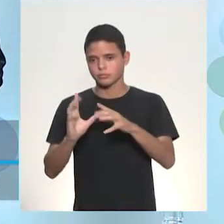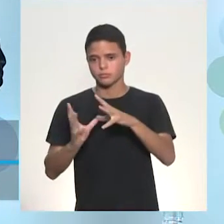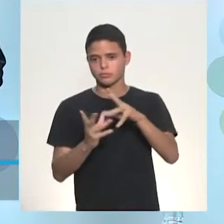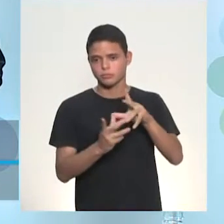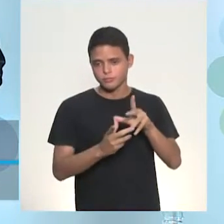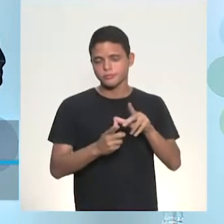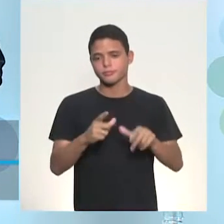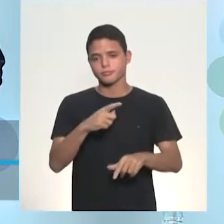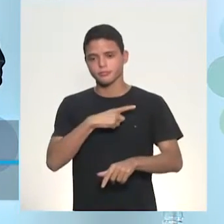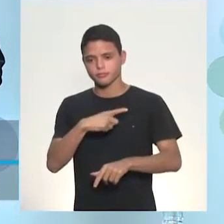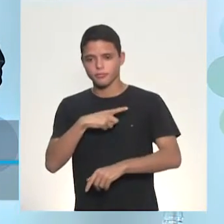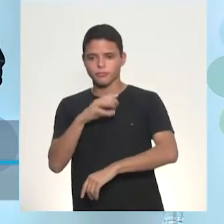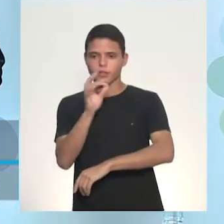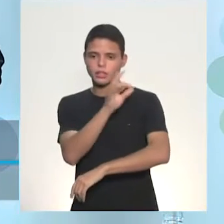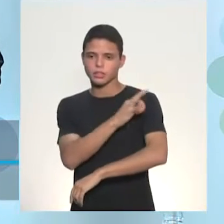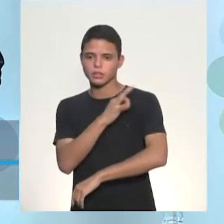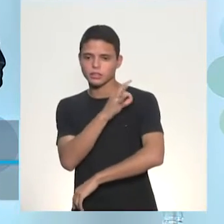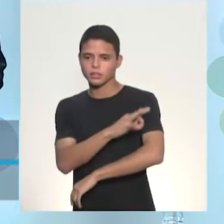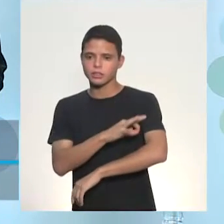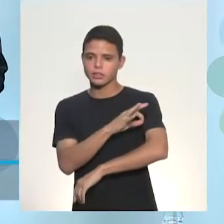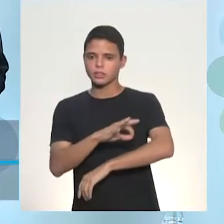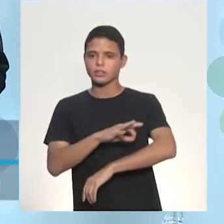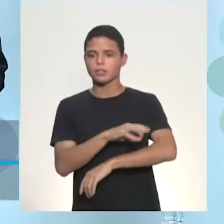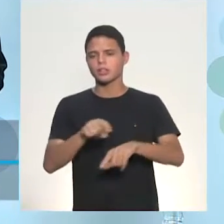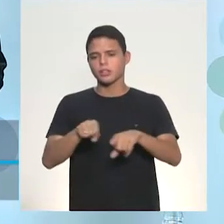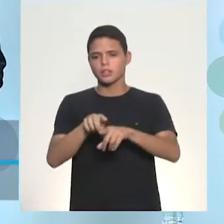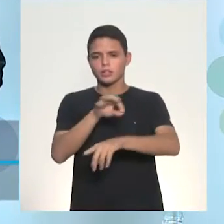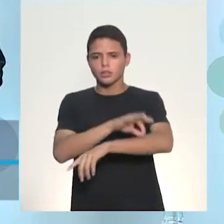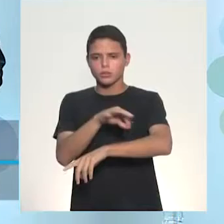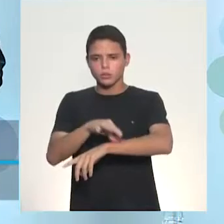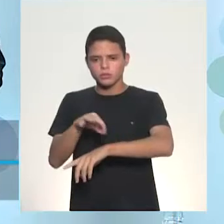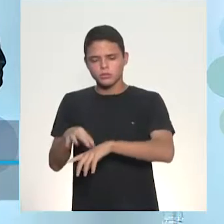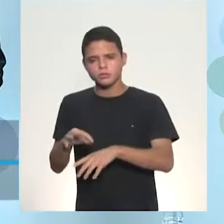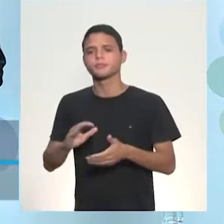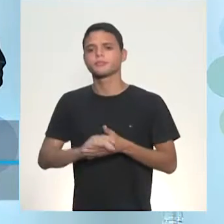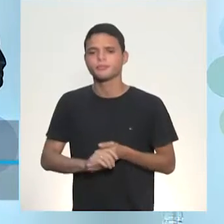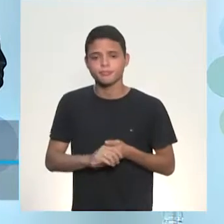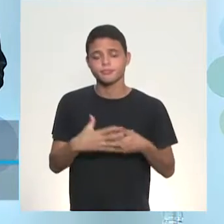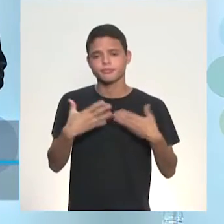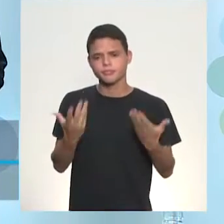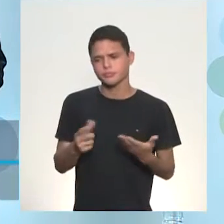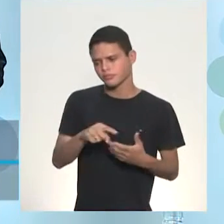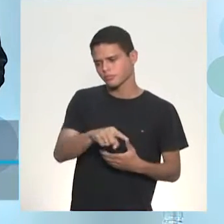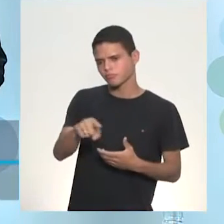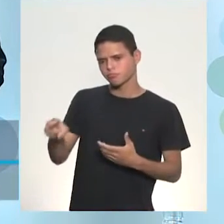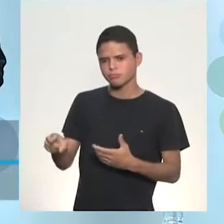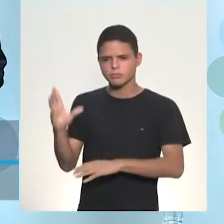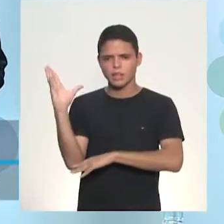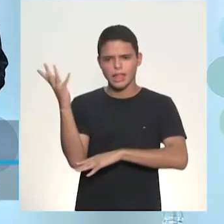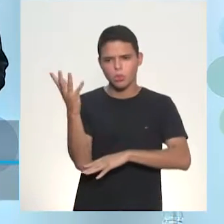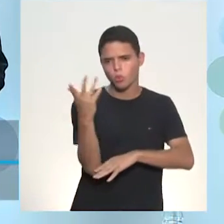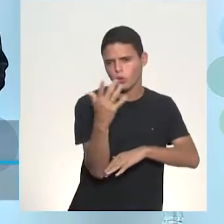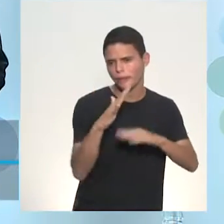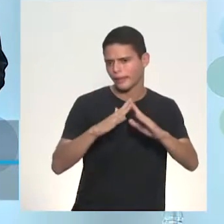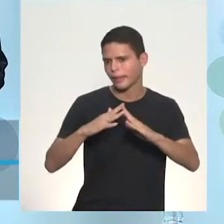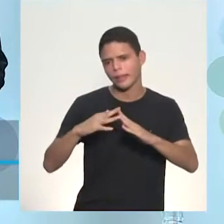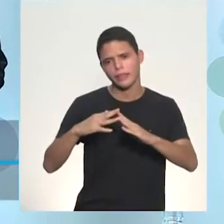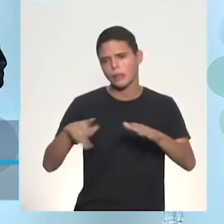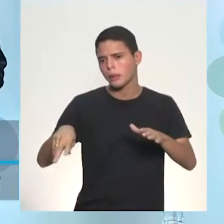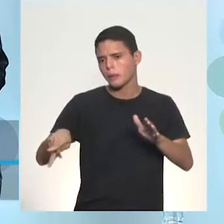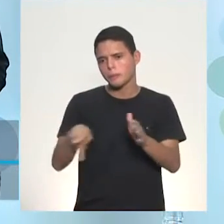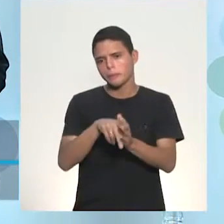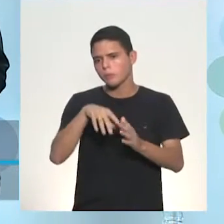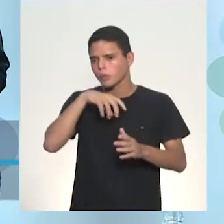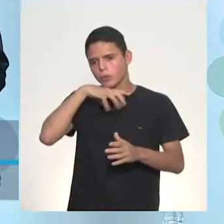Com as abelhas, com os cupins, mas assim, não é que é dentro da sua casa, é onde eles querem viver, que é a natureza. Ou seja, o ser humano ele é tão predatório que ele